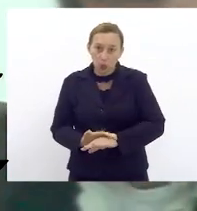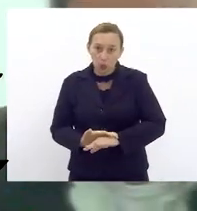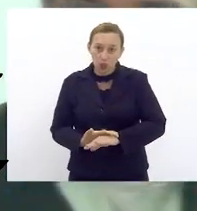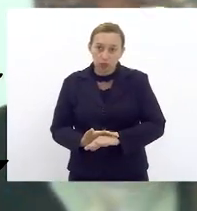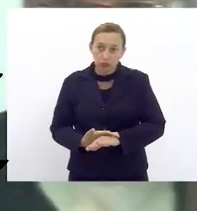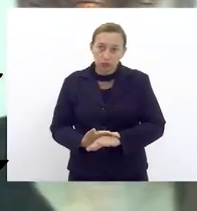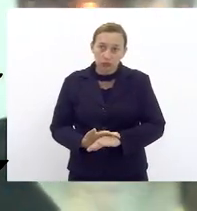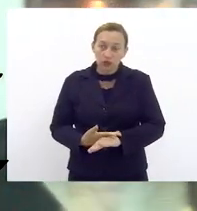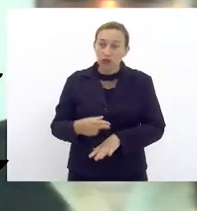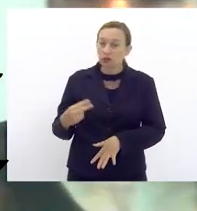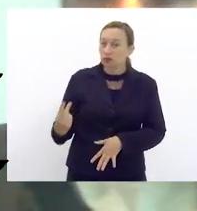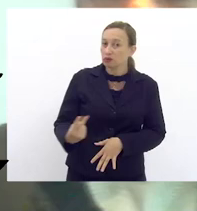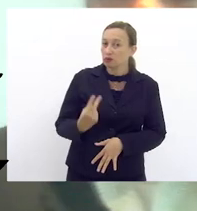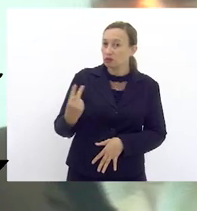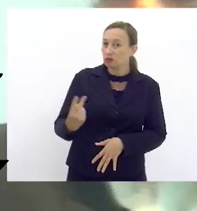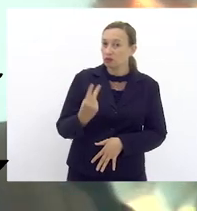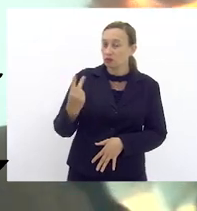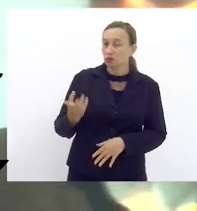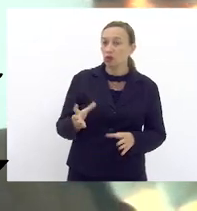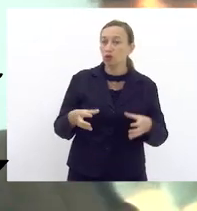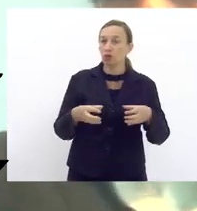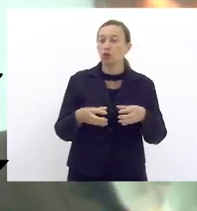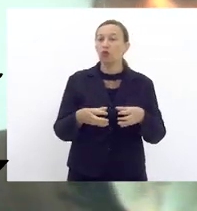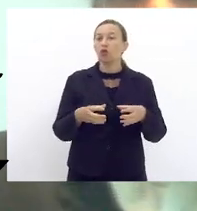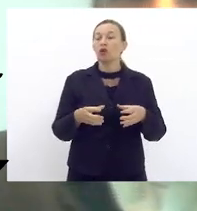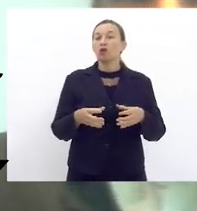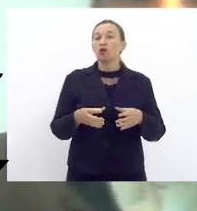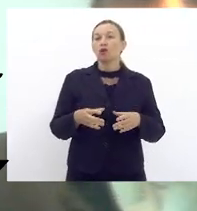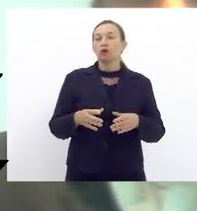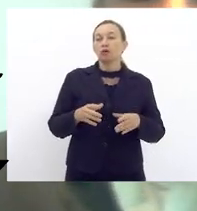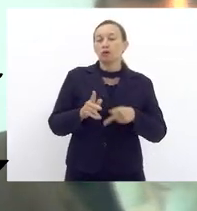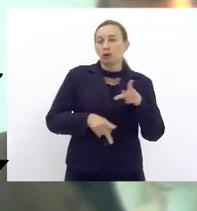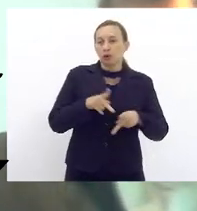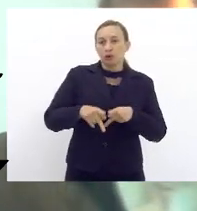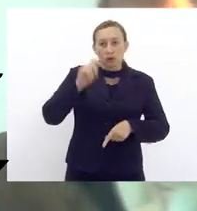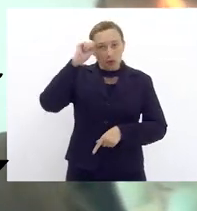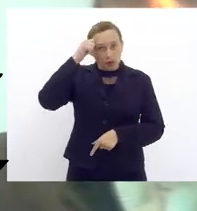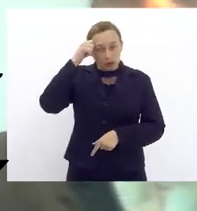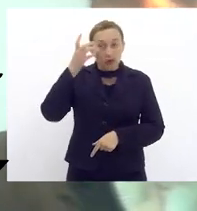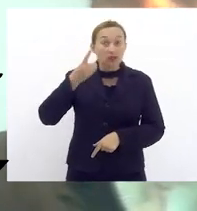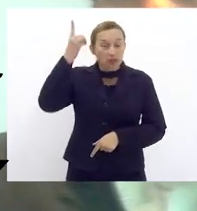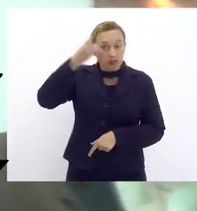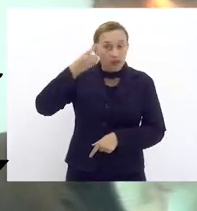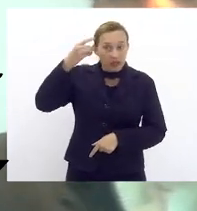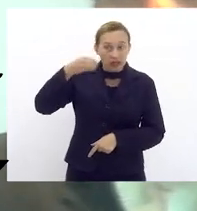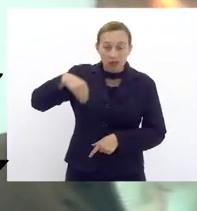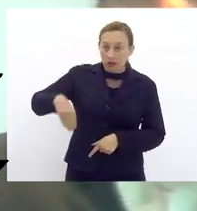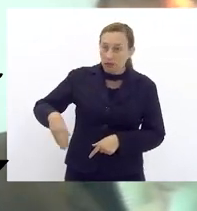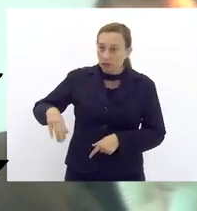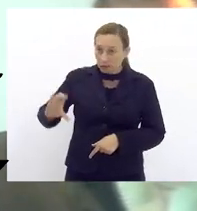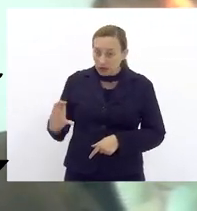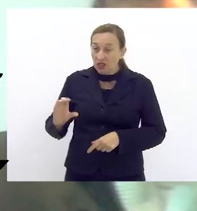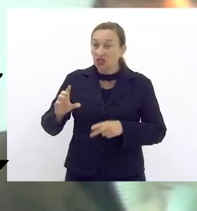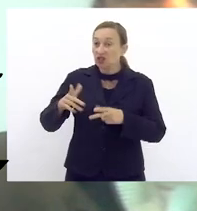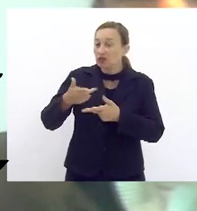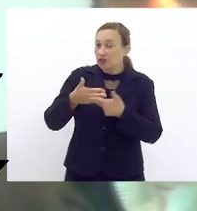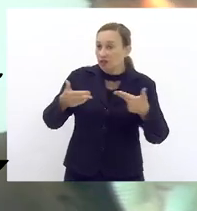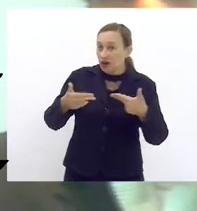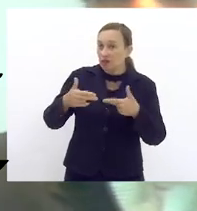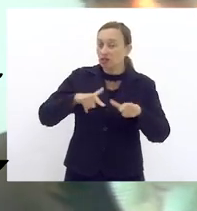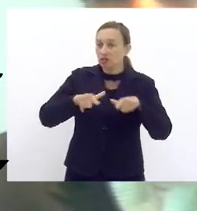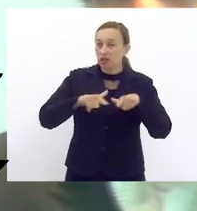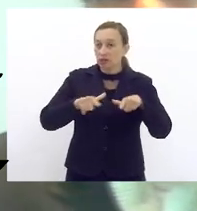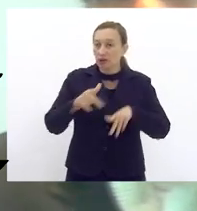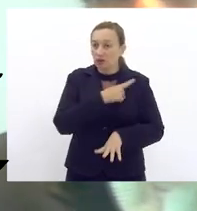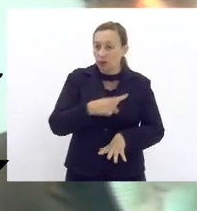e que honrou o povo negro o deputado Carlos de mim que durante vários mandatos foi o presidente